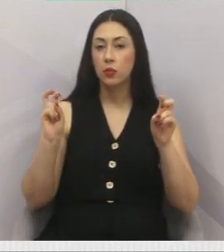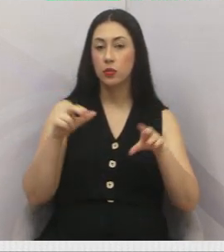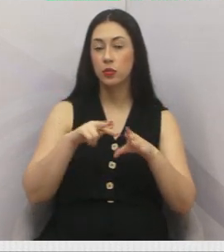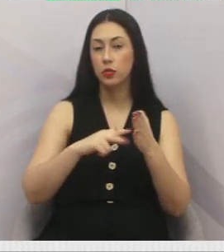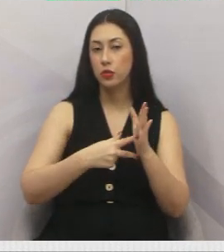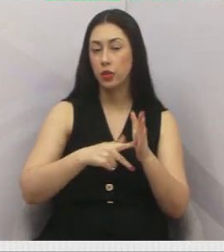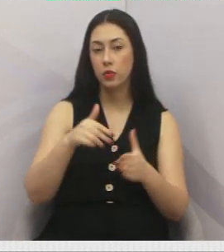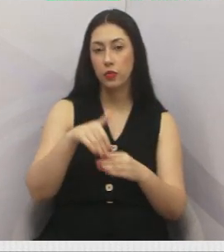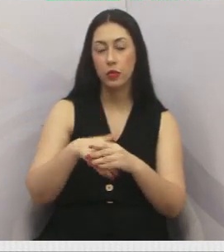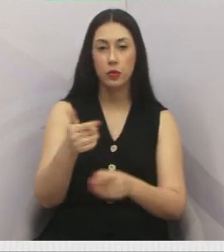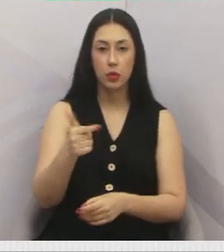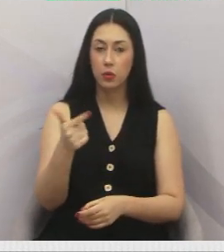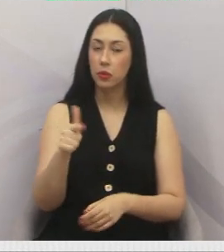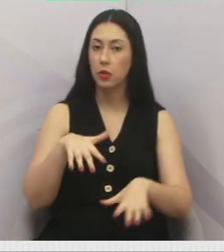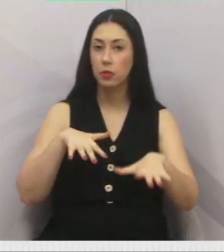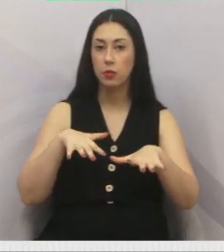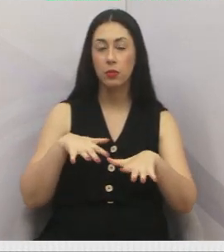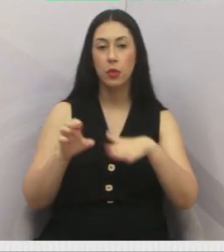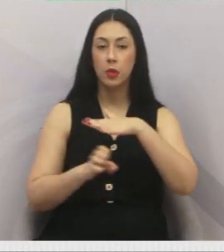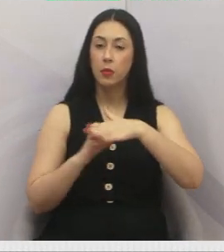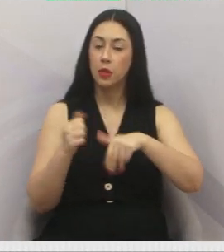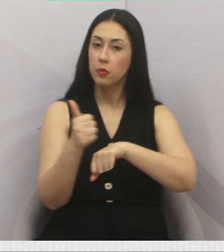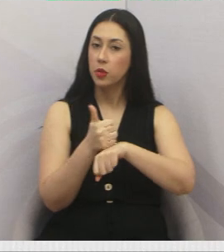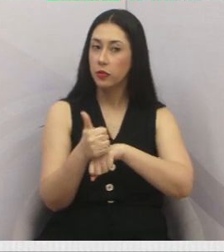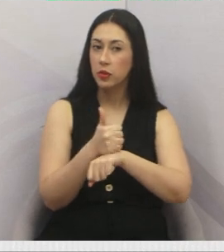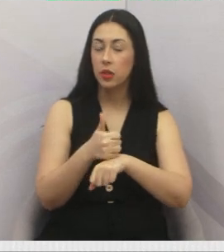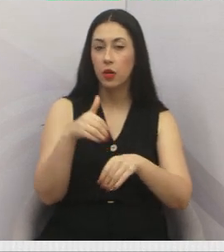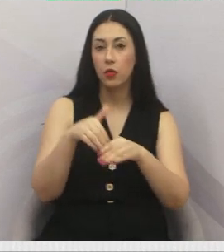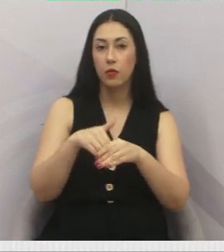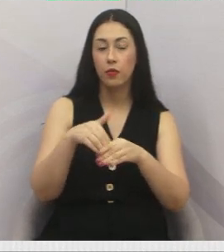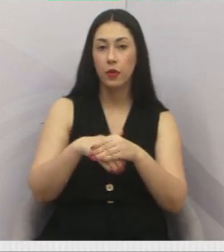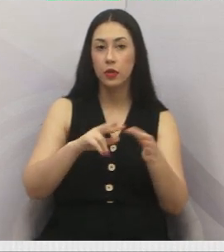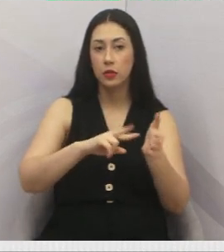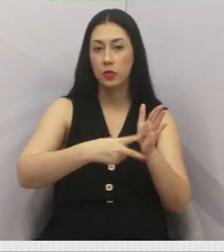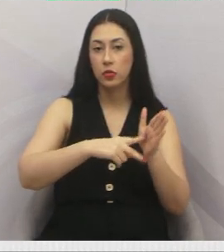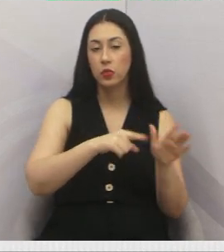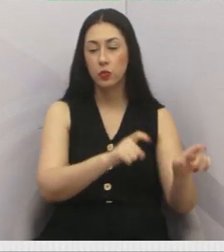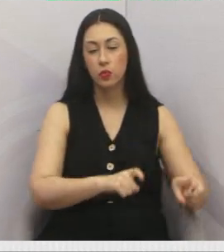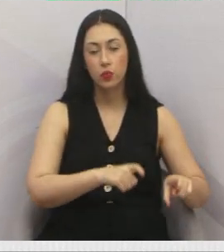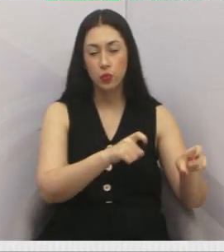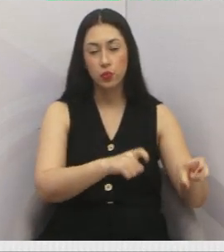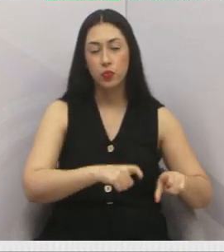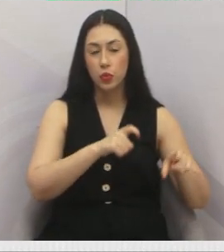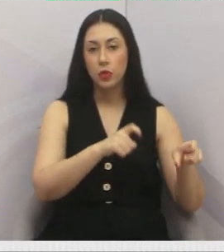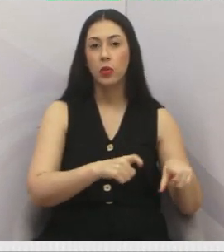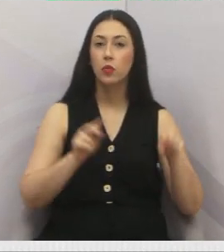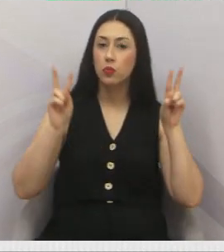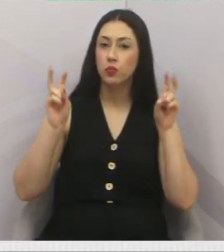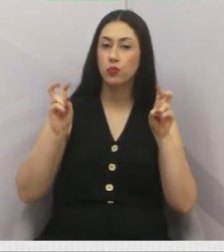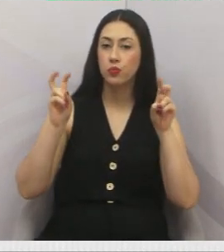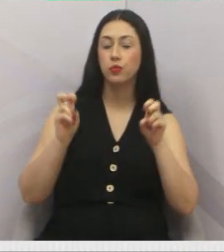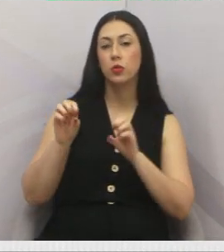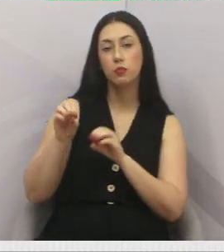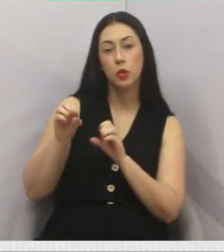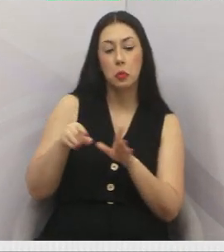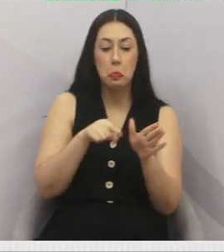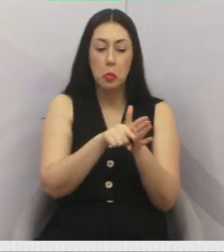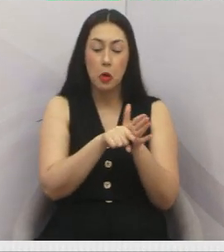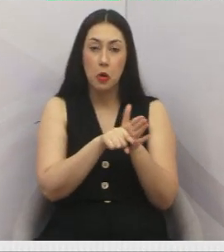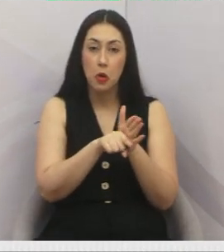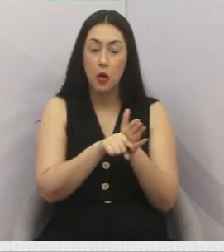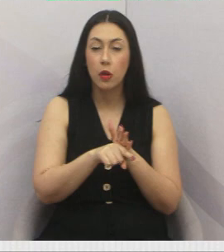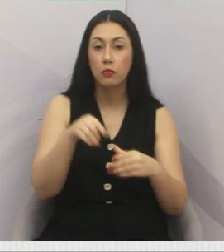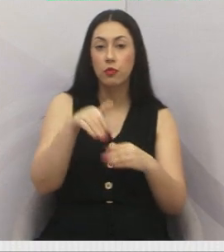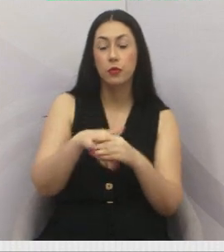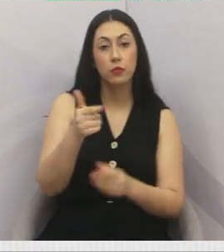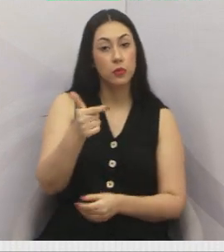branco. Movimento Empresas e ou Entidades Profissionais, um voto para Sindicato Rural. Segmento Entidades Acadêmicas de Pesquisa,